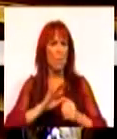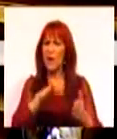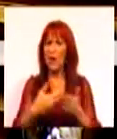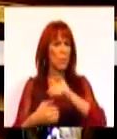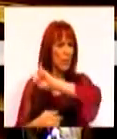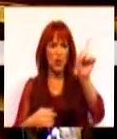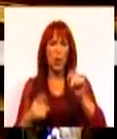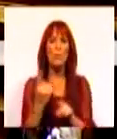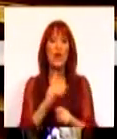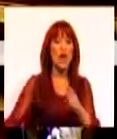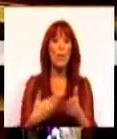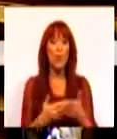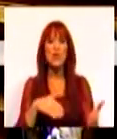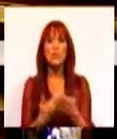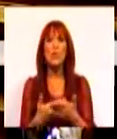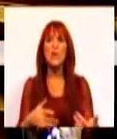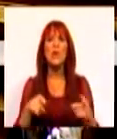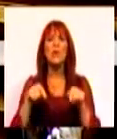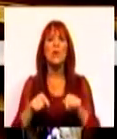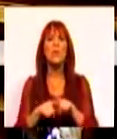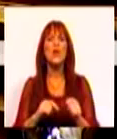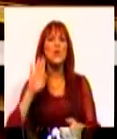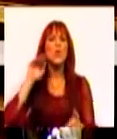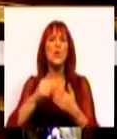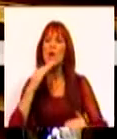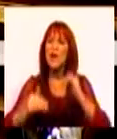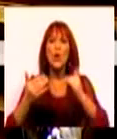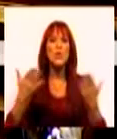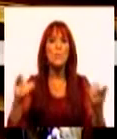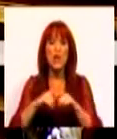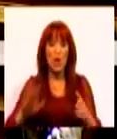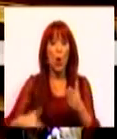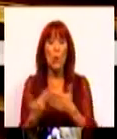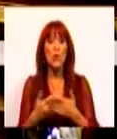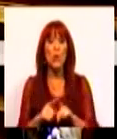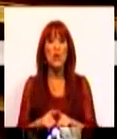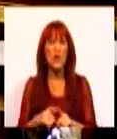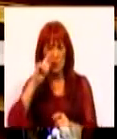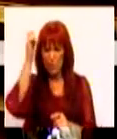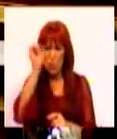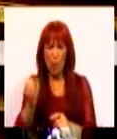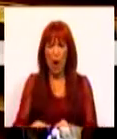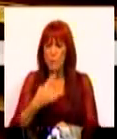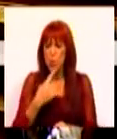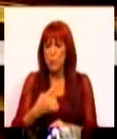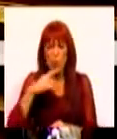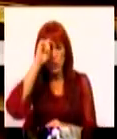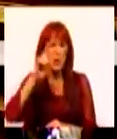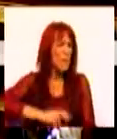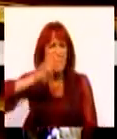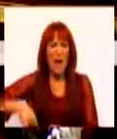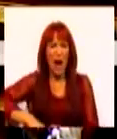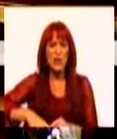propostas, porque estas propostas são deitar abaixo uma solução equilibrada, estas propostas são desrespeitar muitos, muitos, muitos